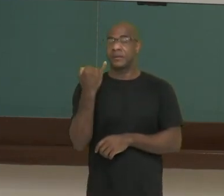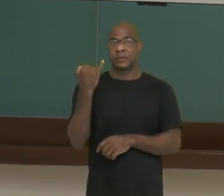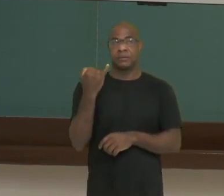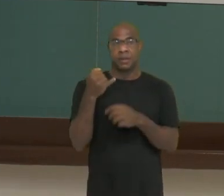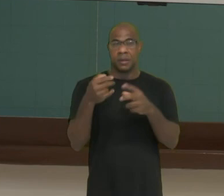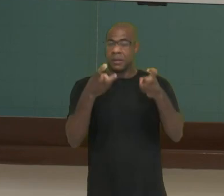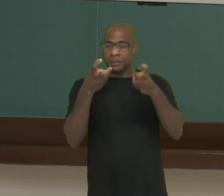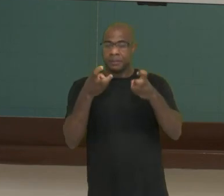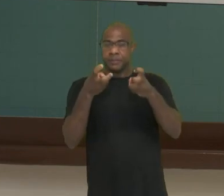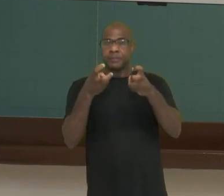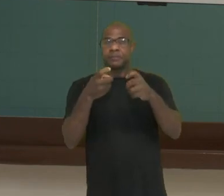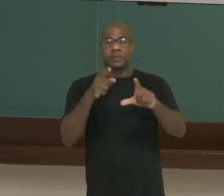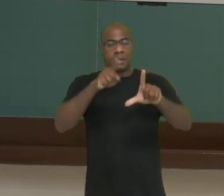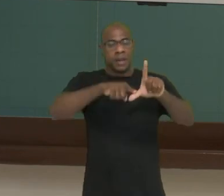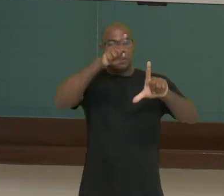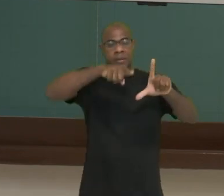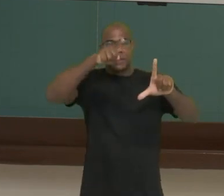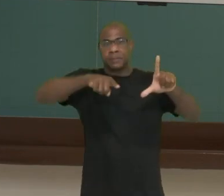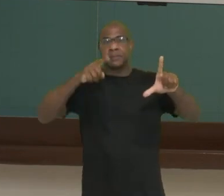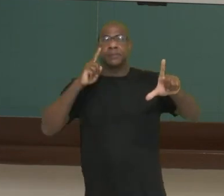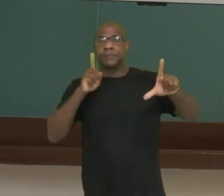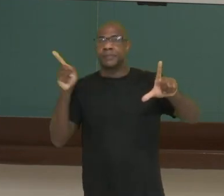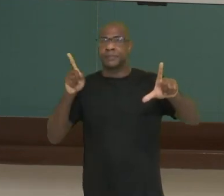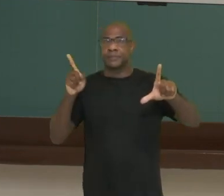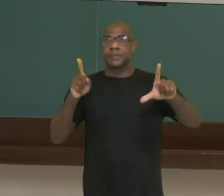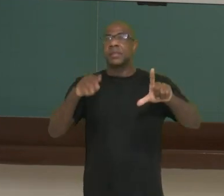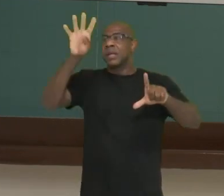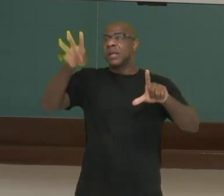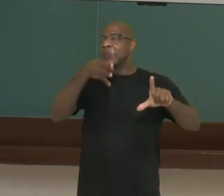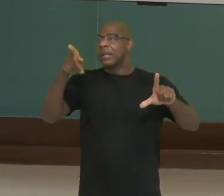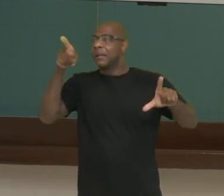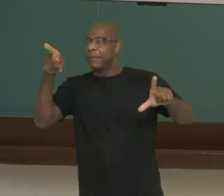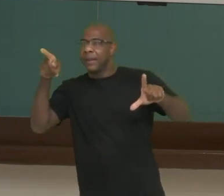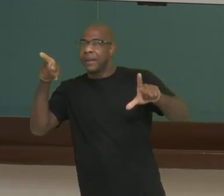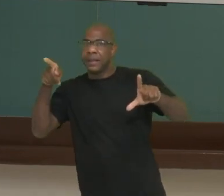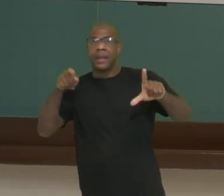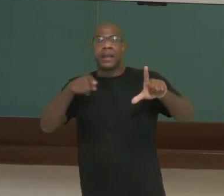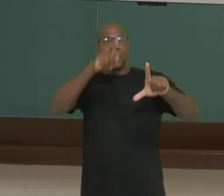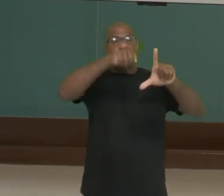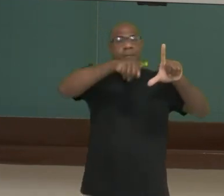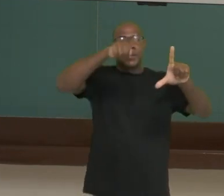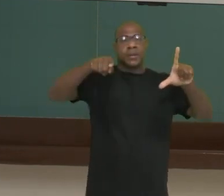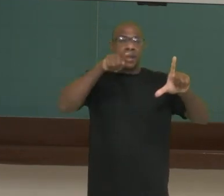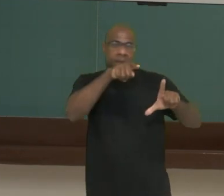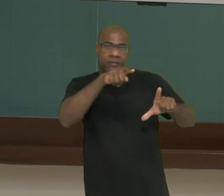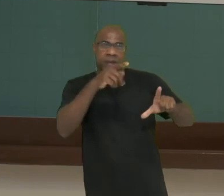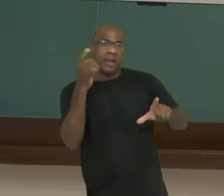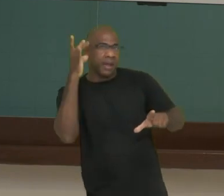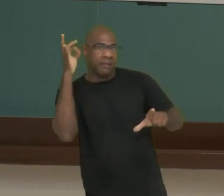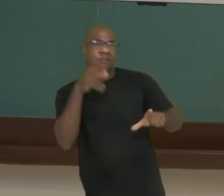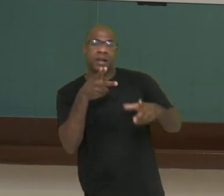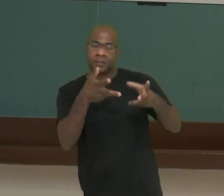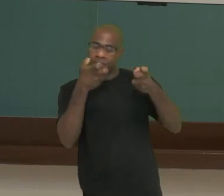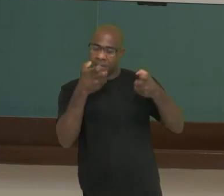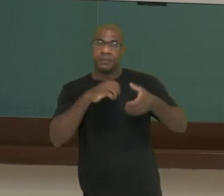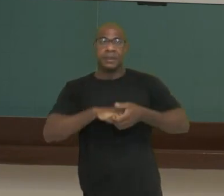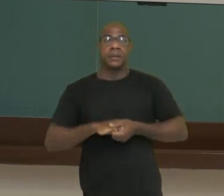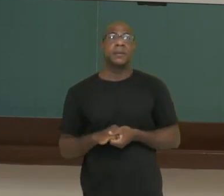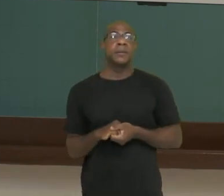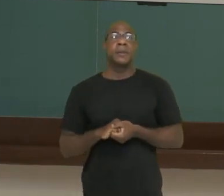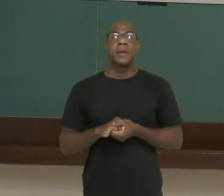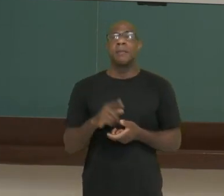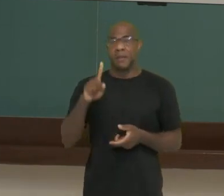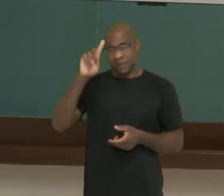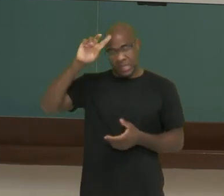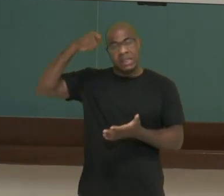olhando uma tabela e um gráfico, no gráfico é mais fácil a tomada das decisões,